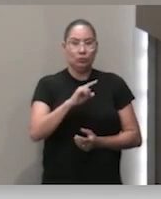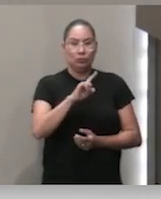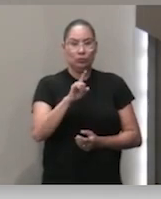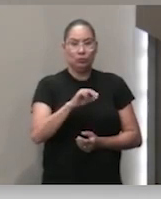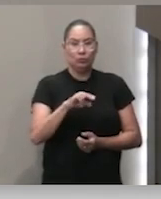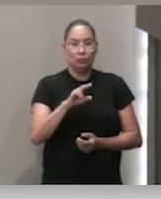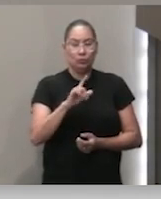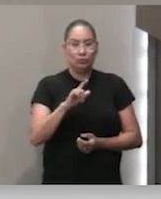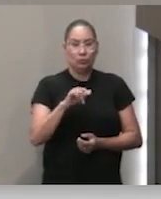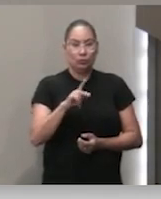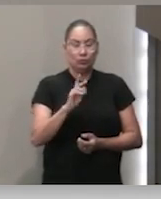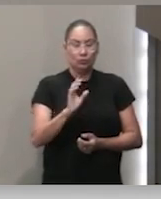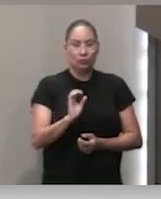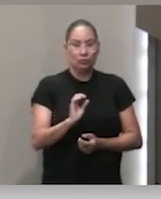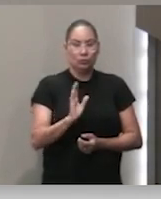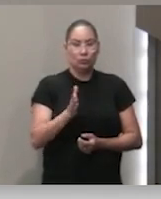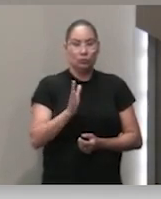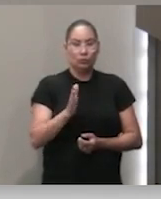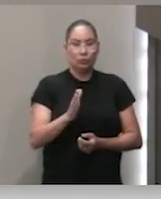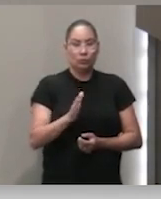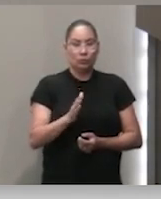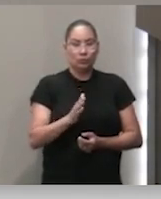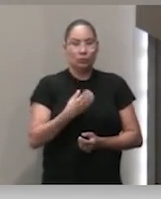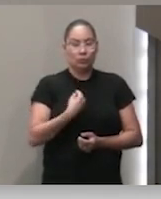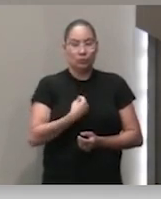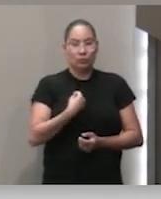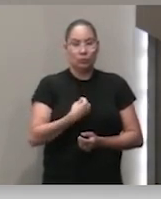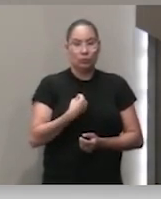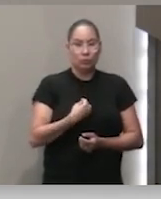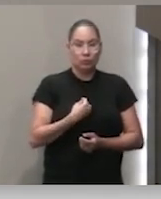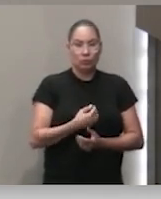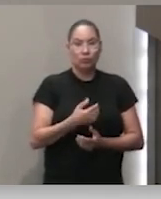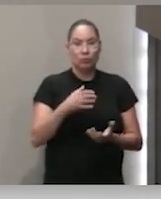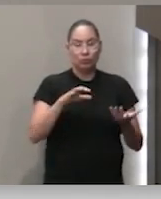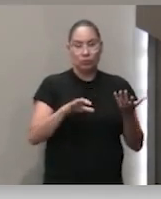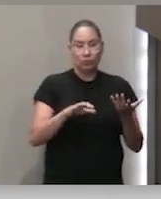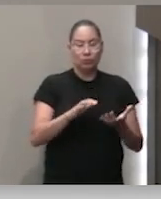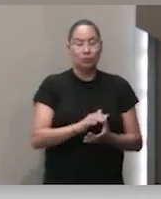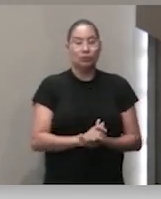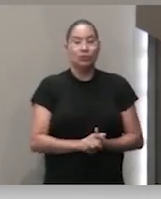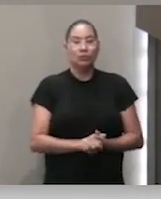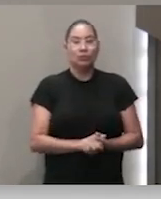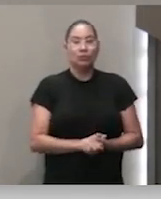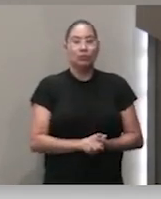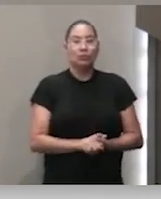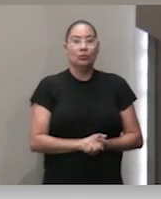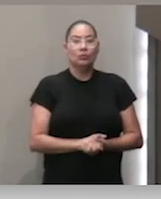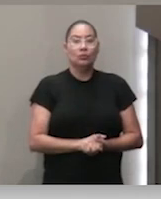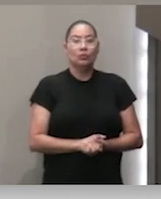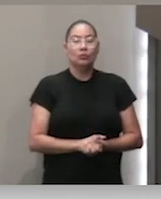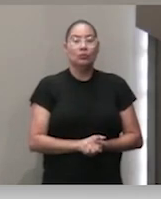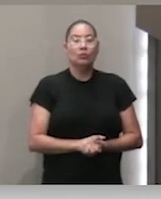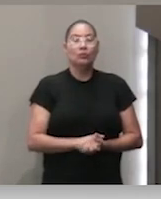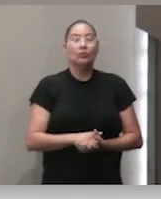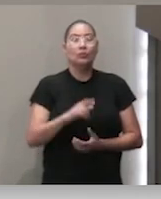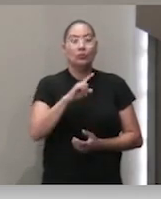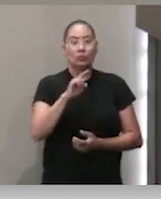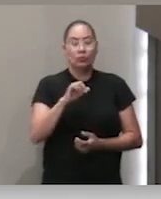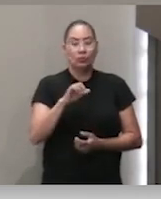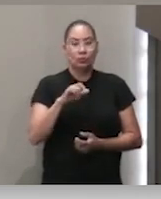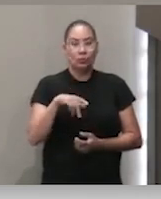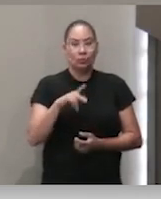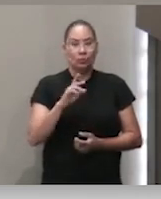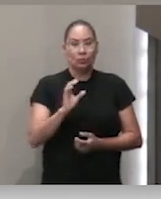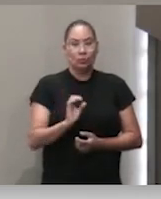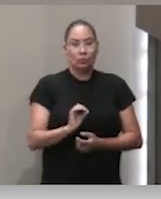né? Logo, né, assume lá o palácio e volta a dizer novamente, governador Zucco, e eu tenho certeza,